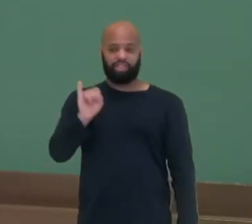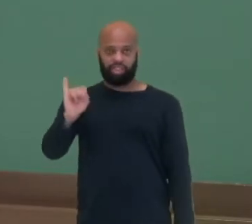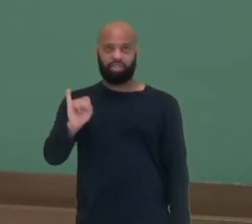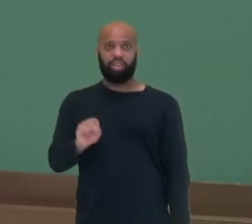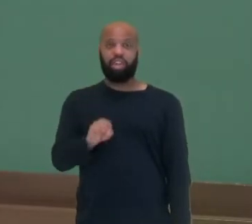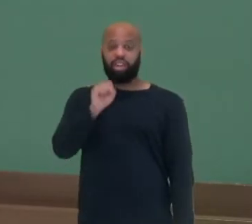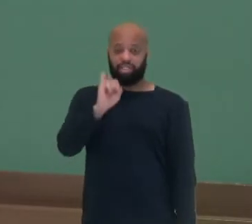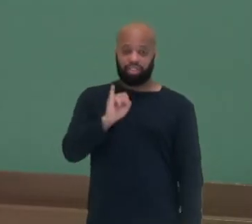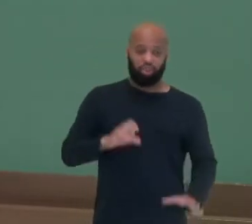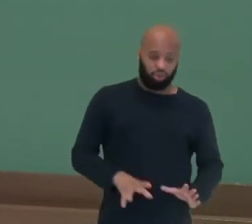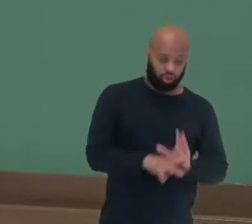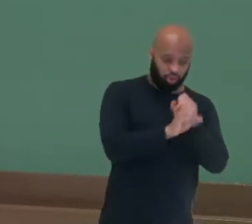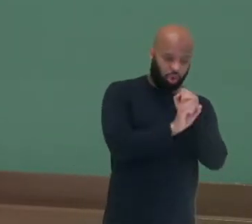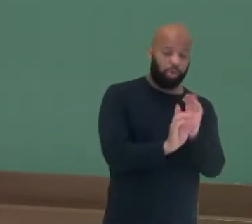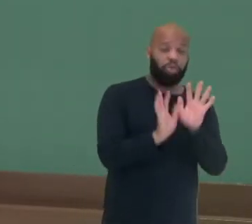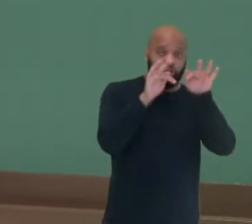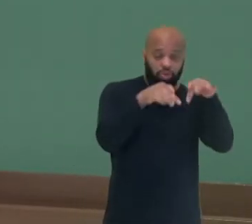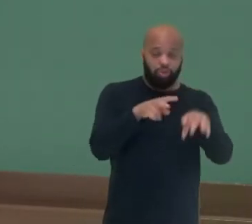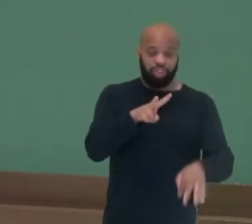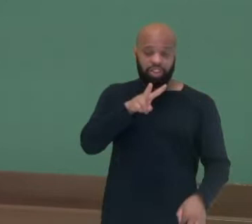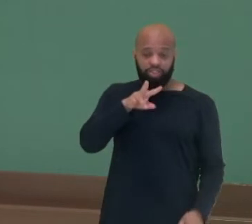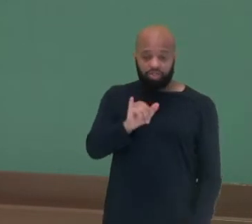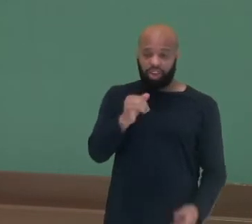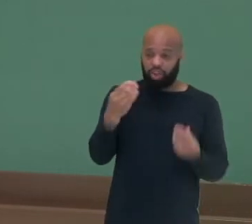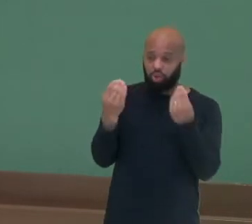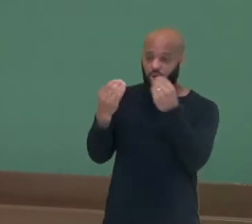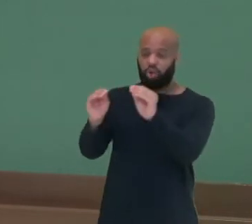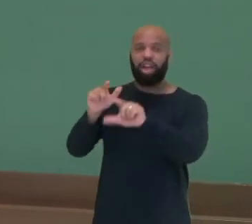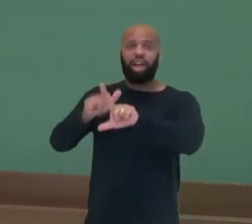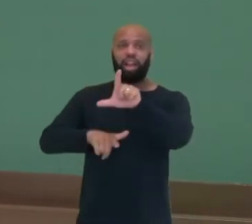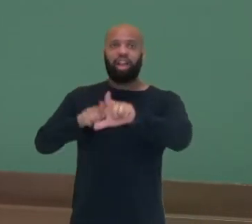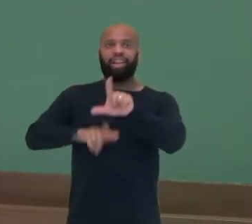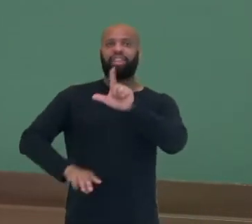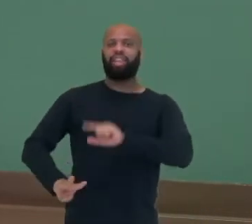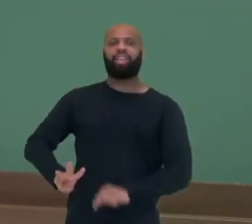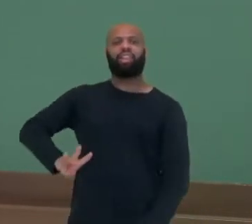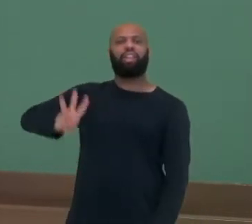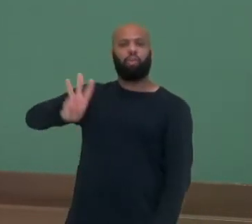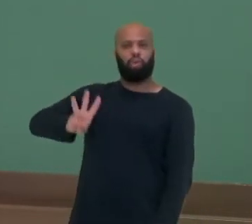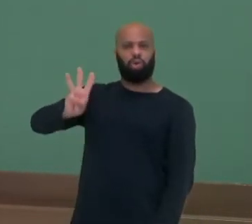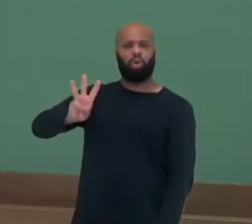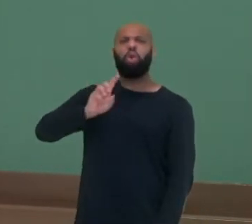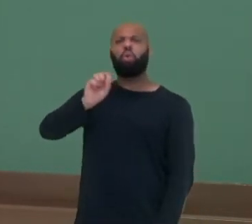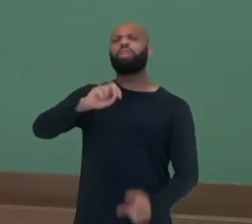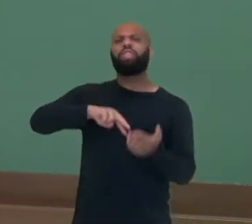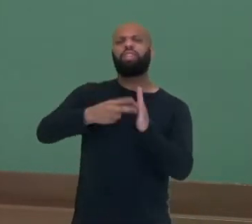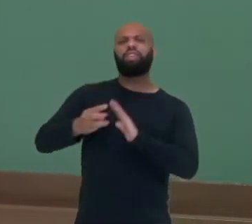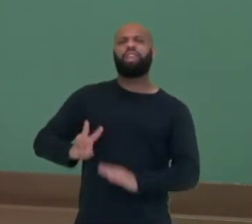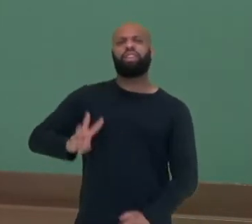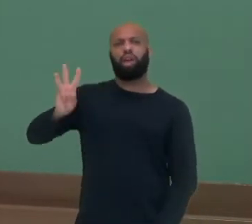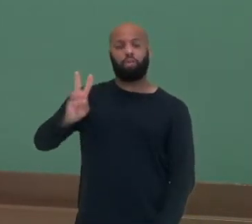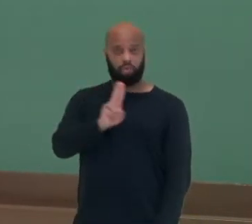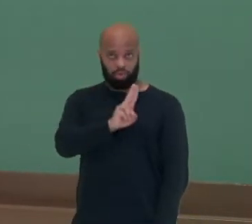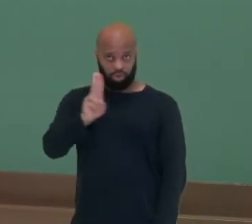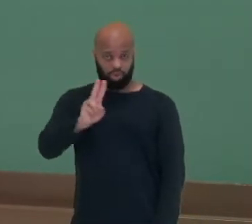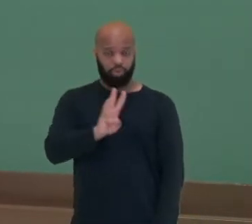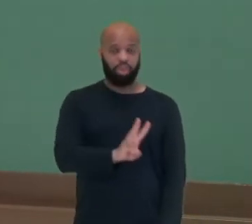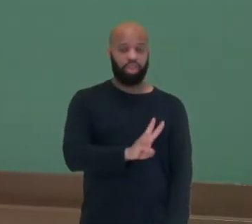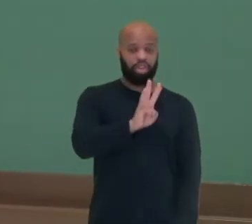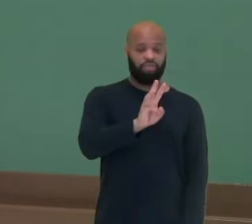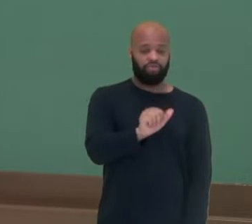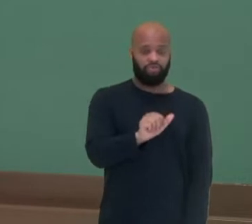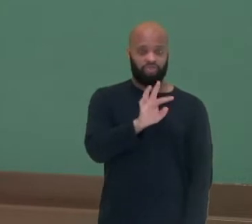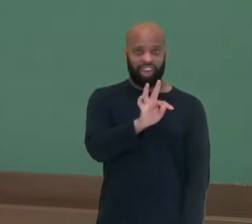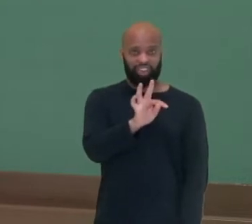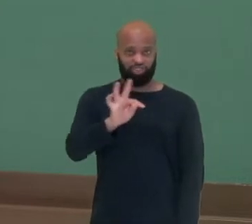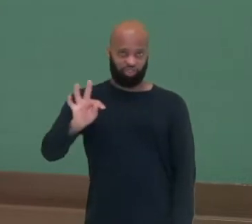watts. E o seu símbolo é W. Então, nós vamos ver muitos materiais, muitos equipamentos que